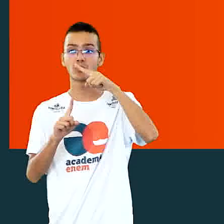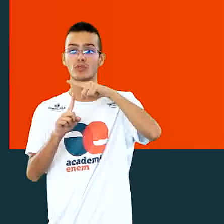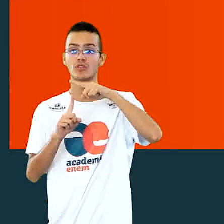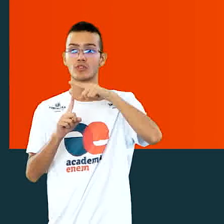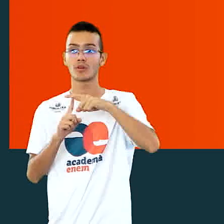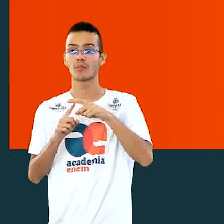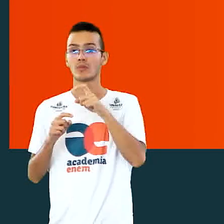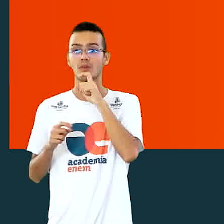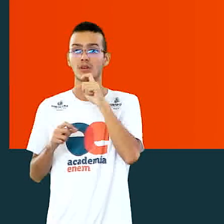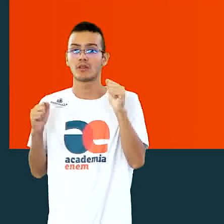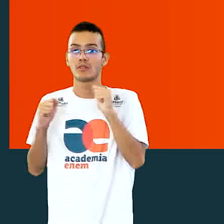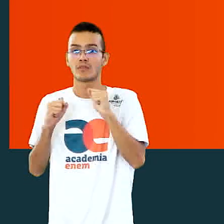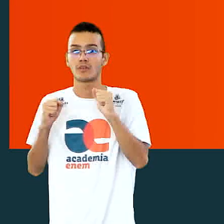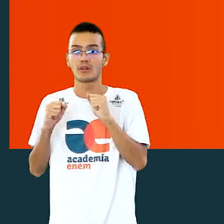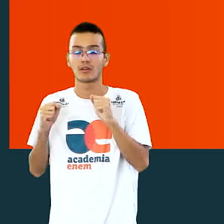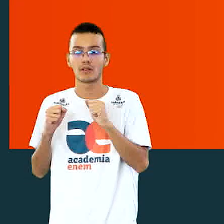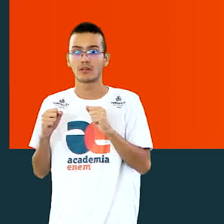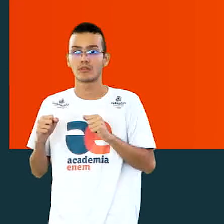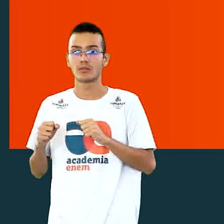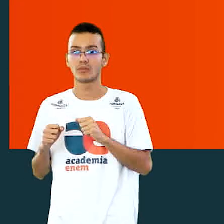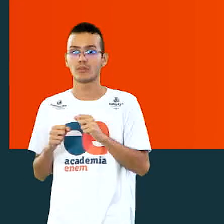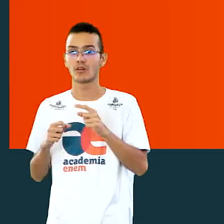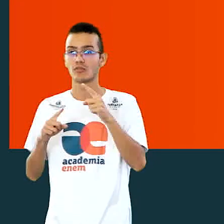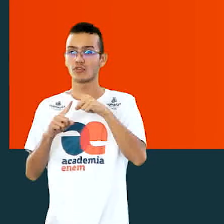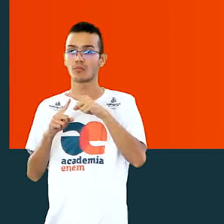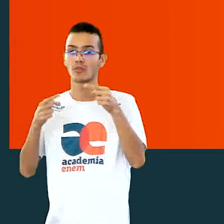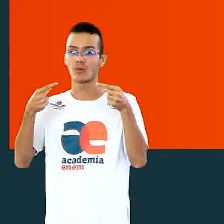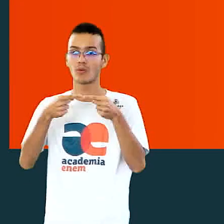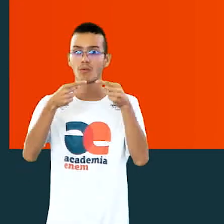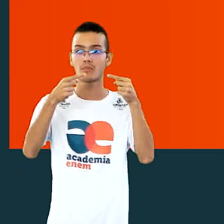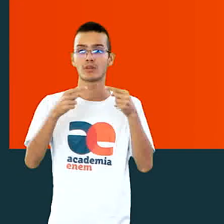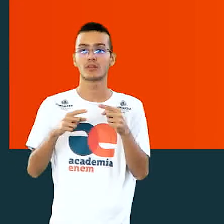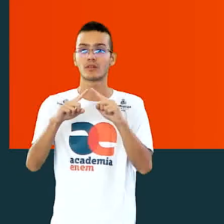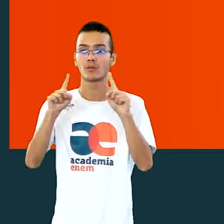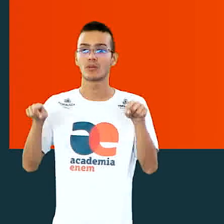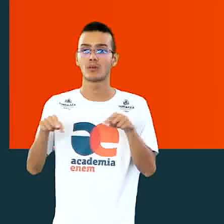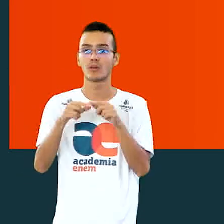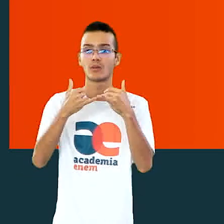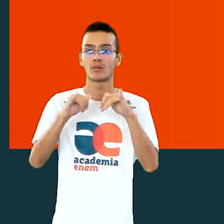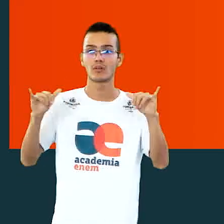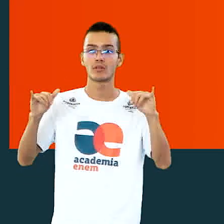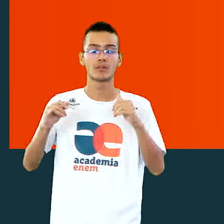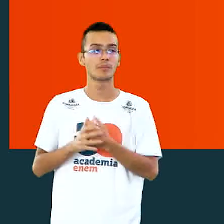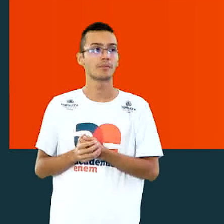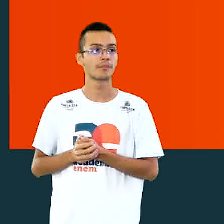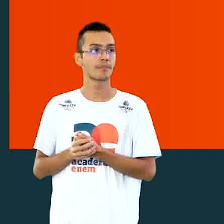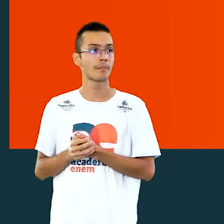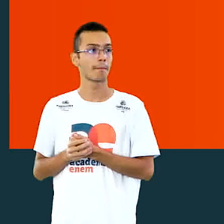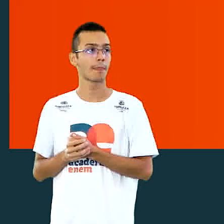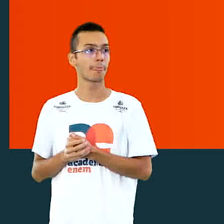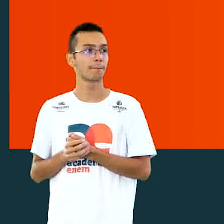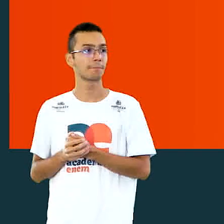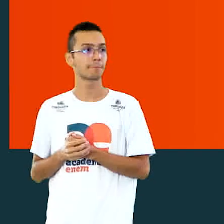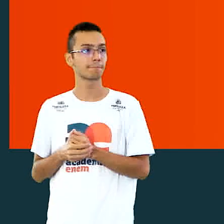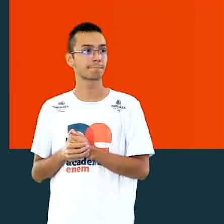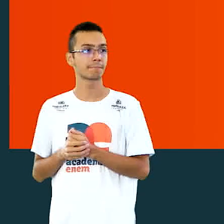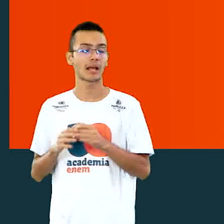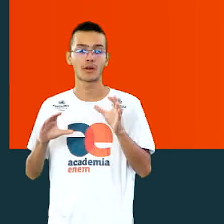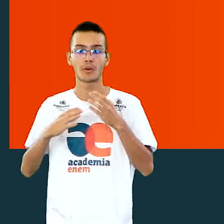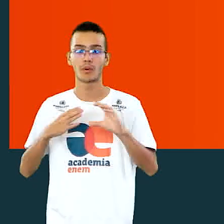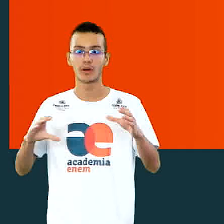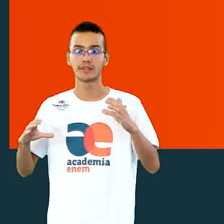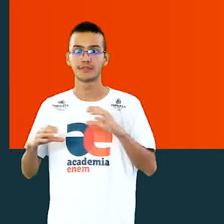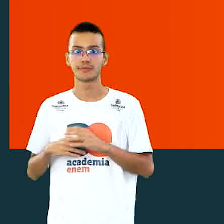vai passar. Show? Se eu colocar na posição verão, vai dar metade disso. Show?